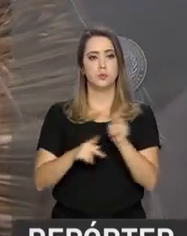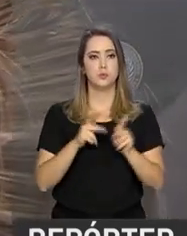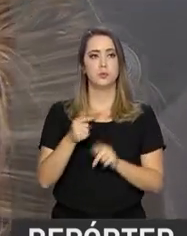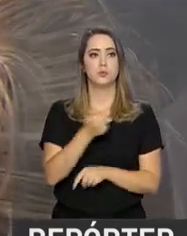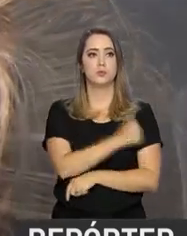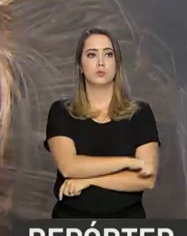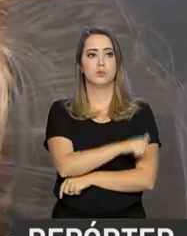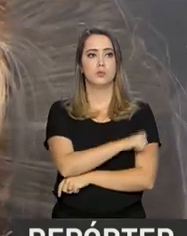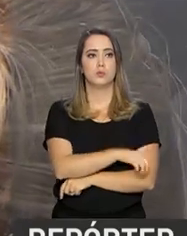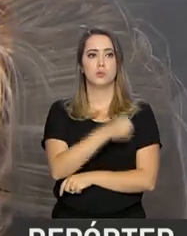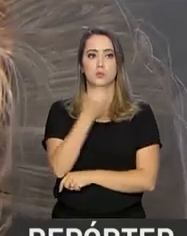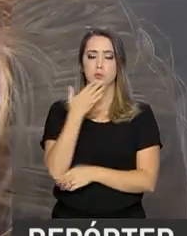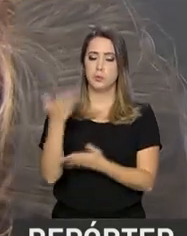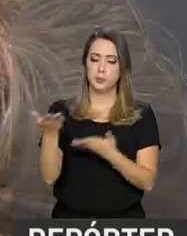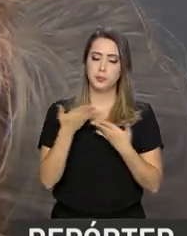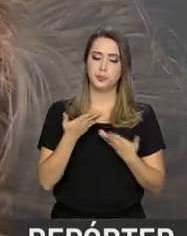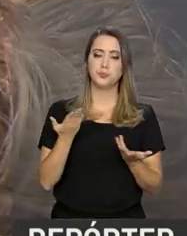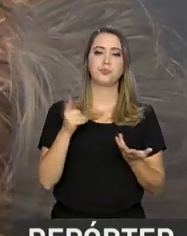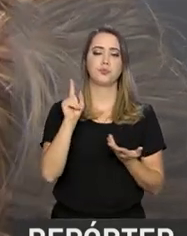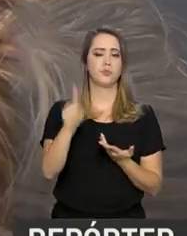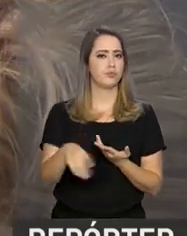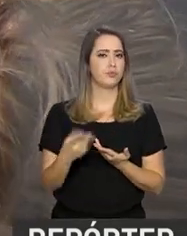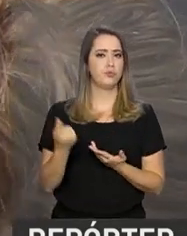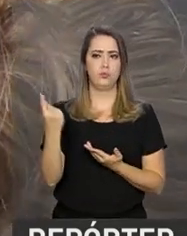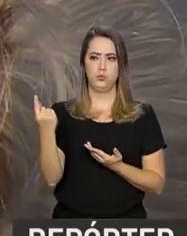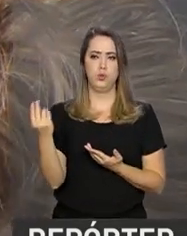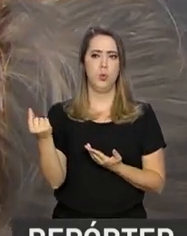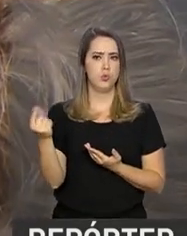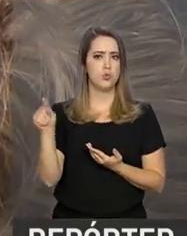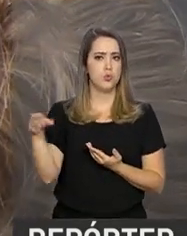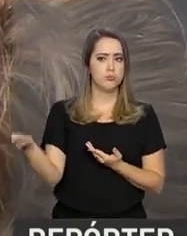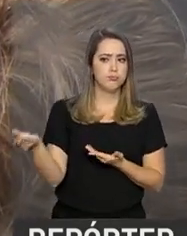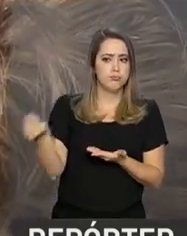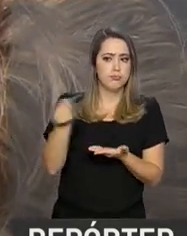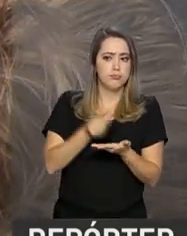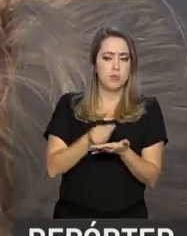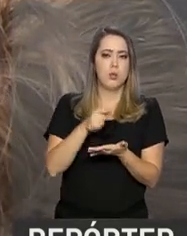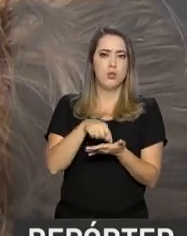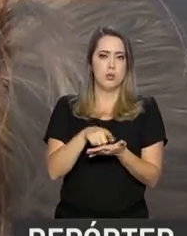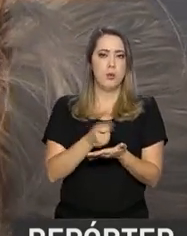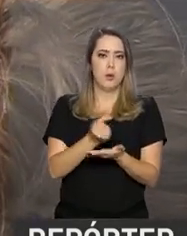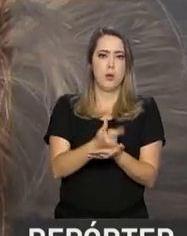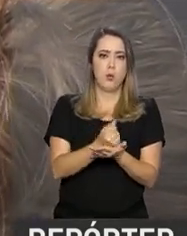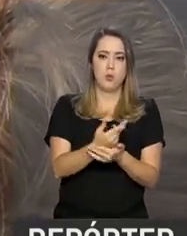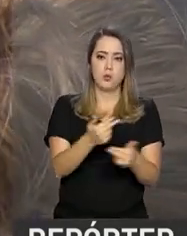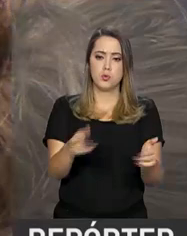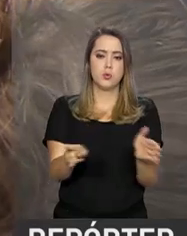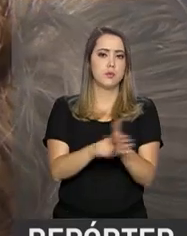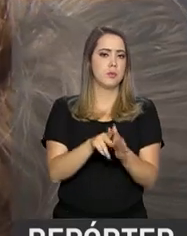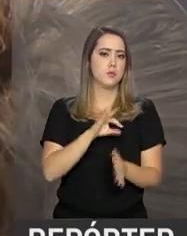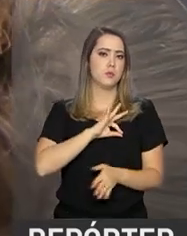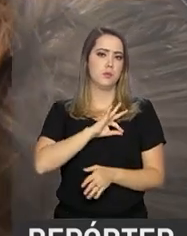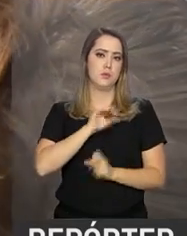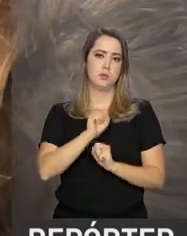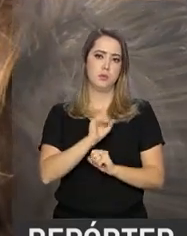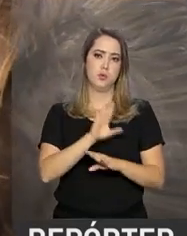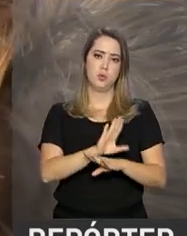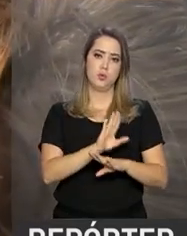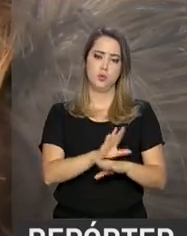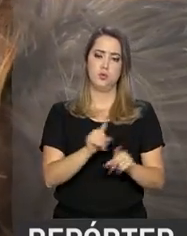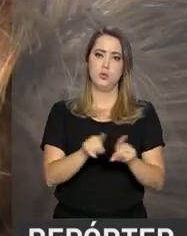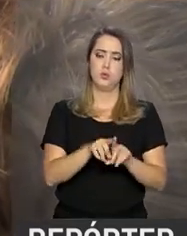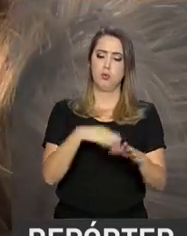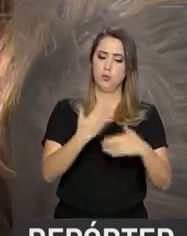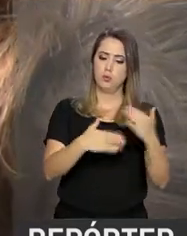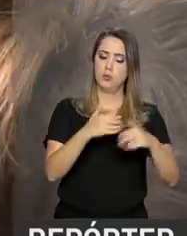são bem vindos então esta é mais uma fonte além dos ossos do orçamento do estado e do governo federal que poderá aportar a